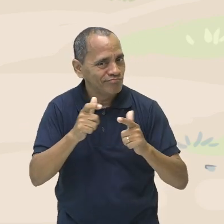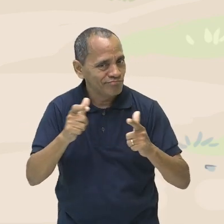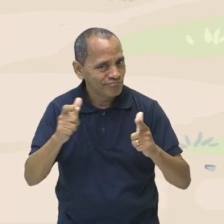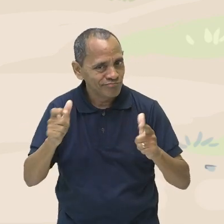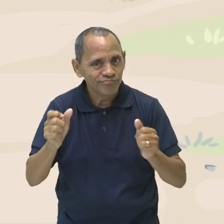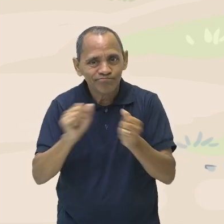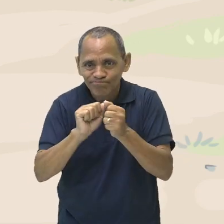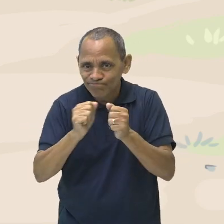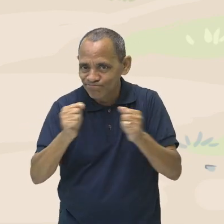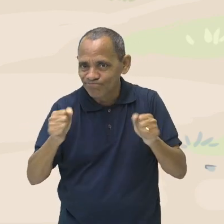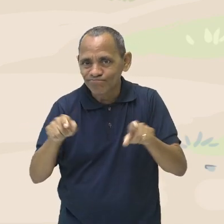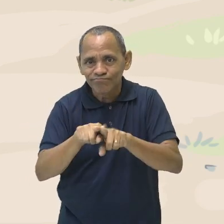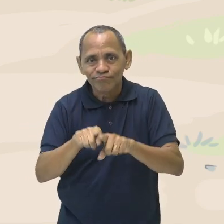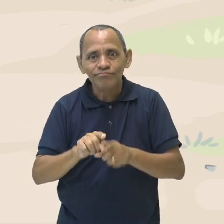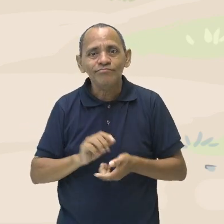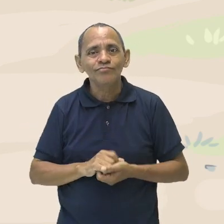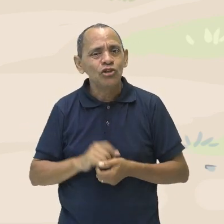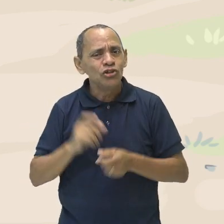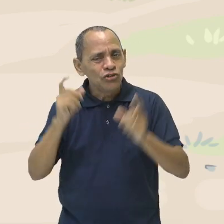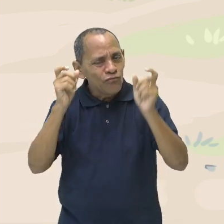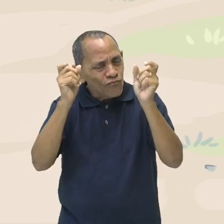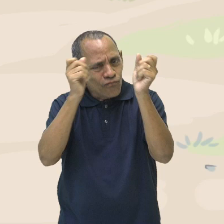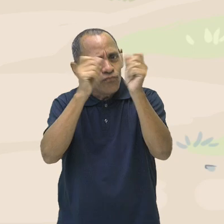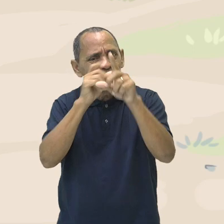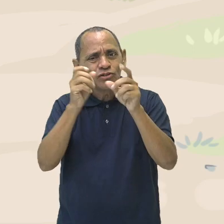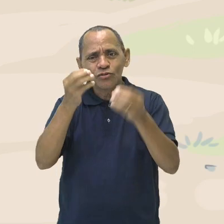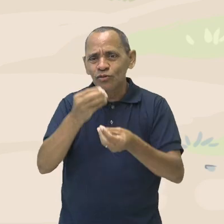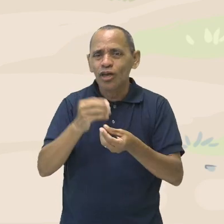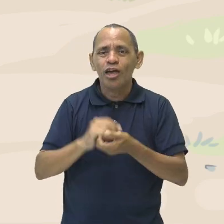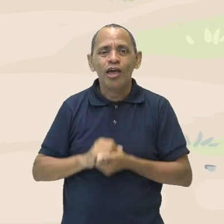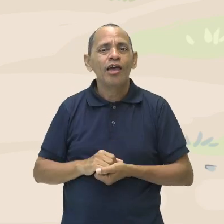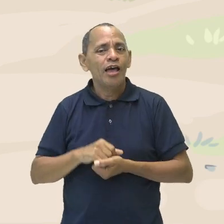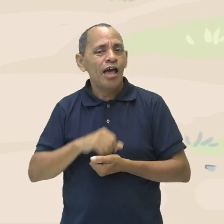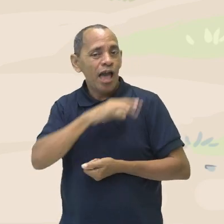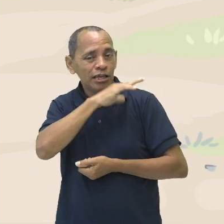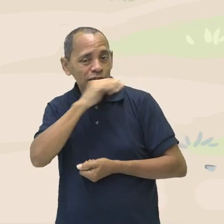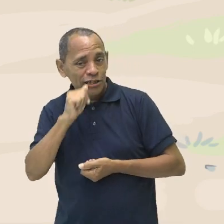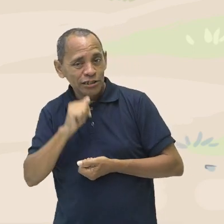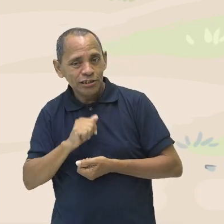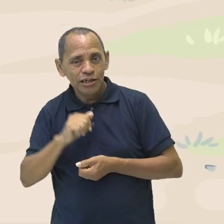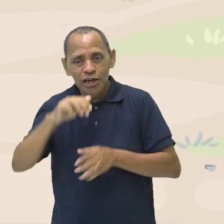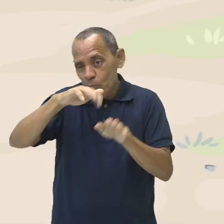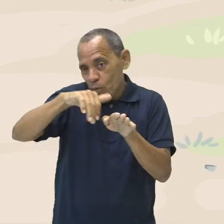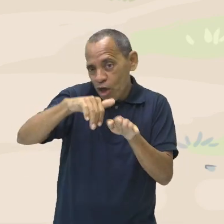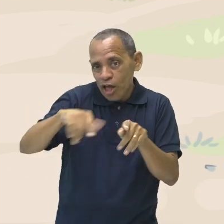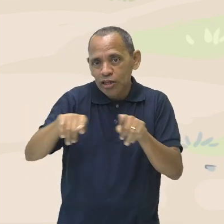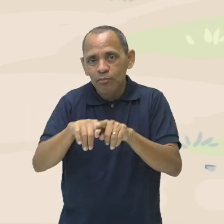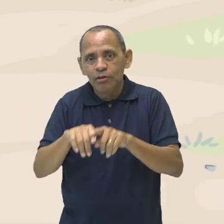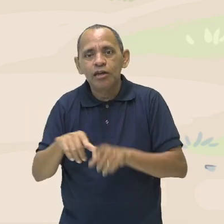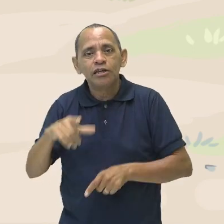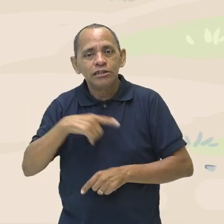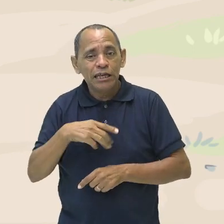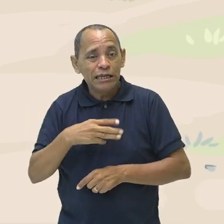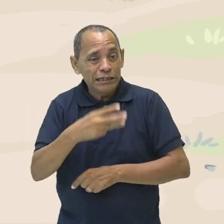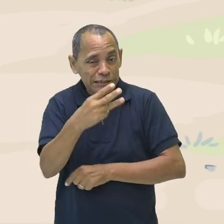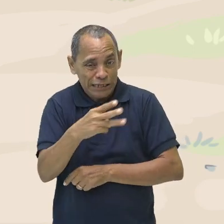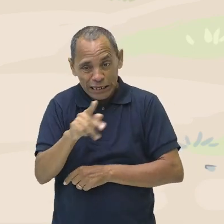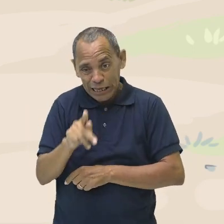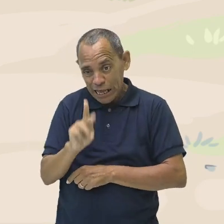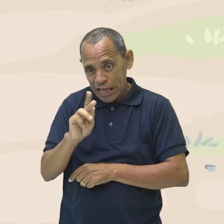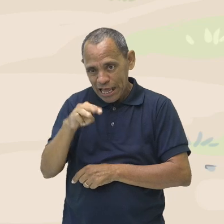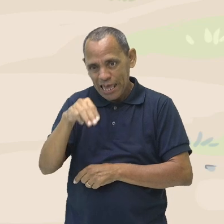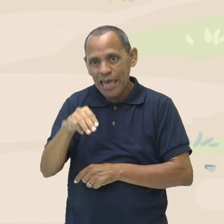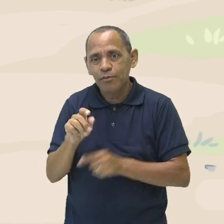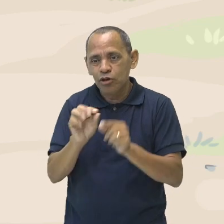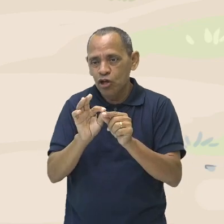até dificultosa para os meninos tomar banho. A bicha mede 3 quilômetros de largura.